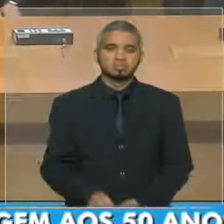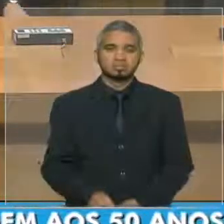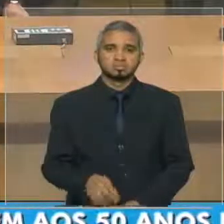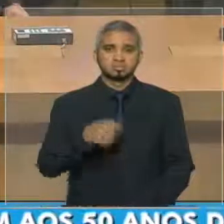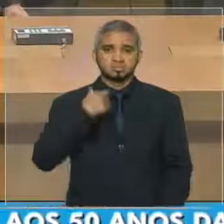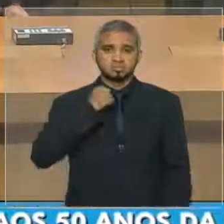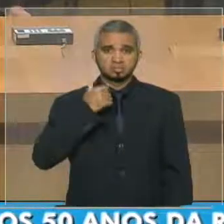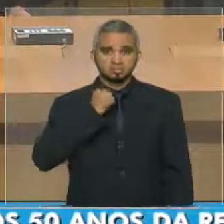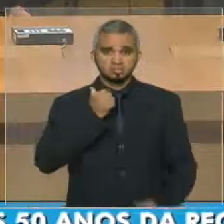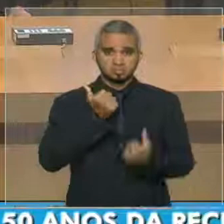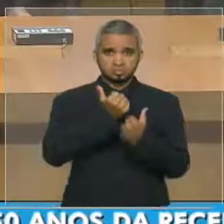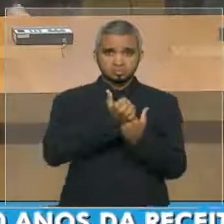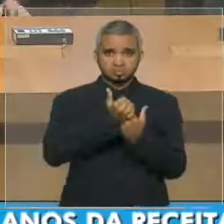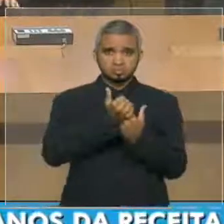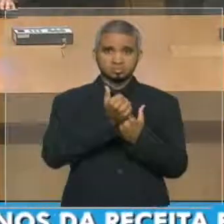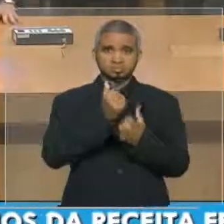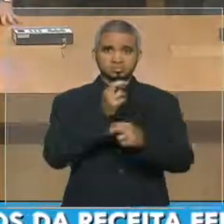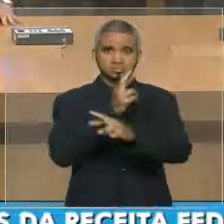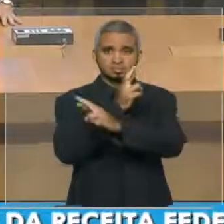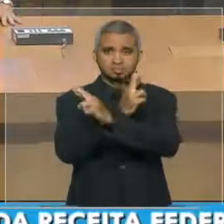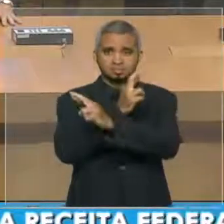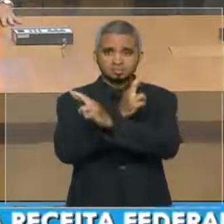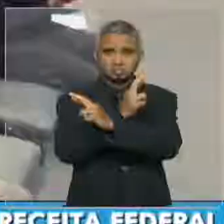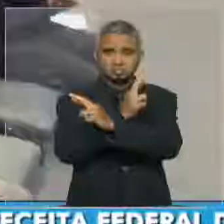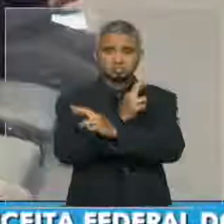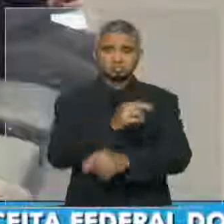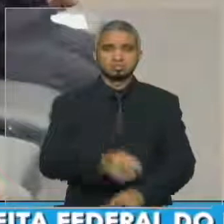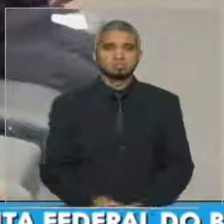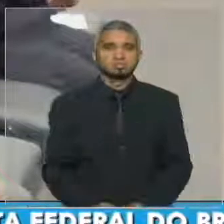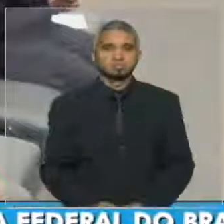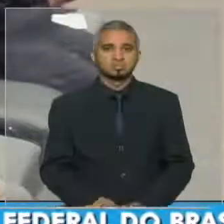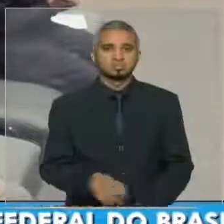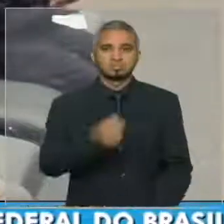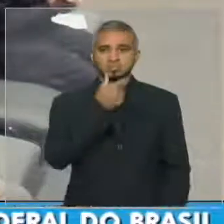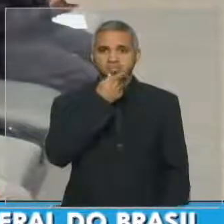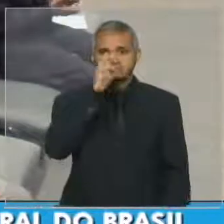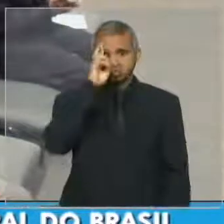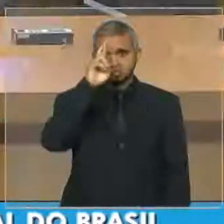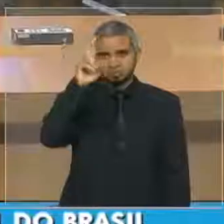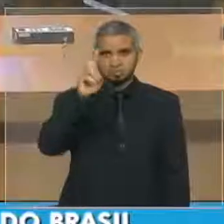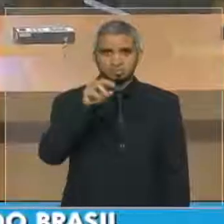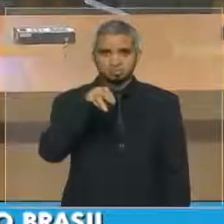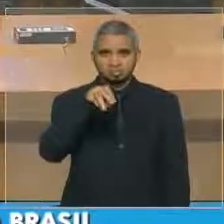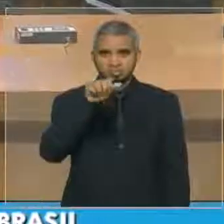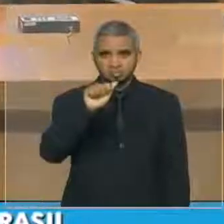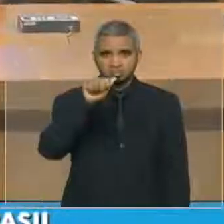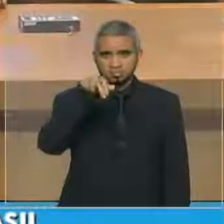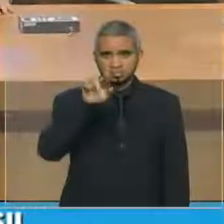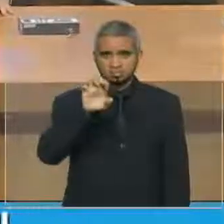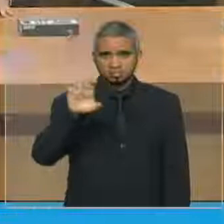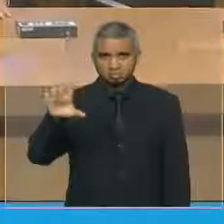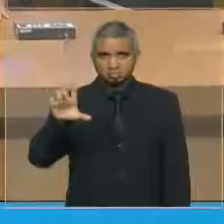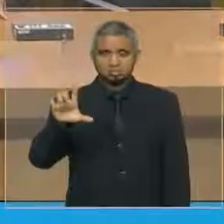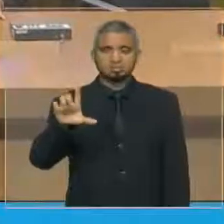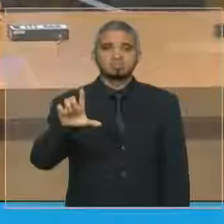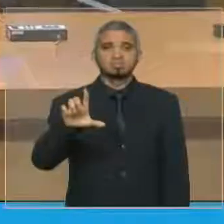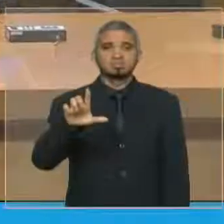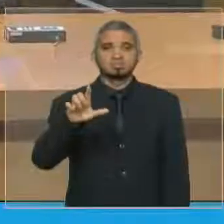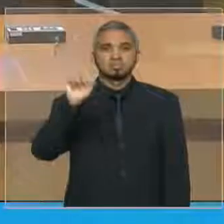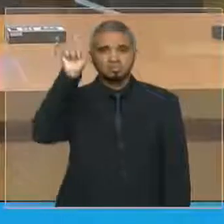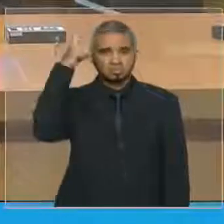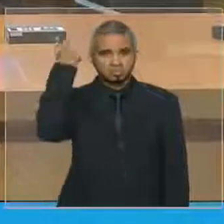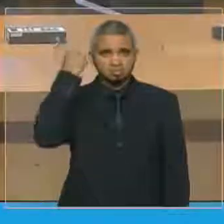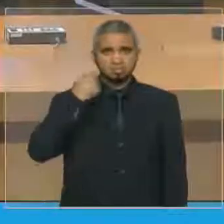delegado adjunto da Receita Federal. Senhor Manuel Rubim da Silva, ex-delegado da